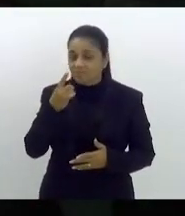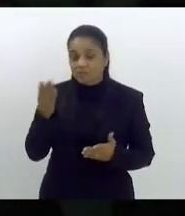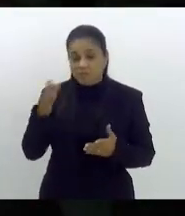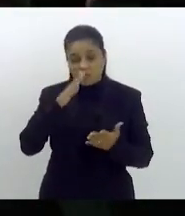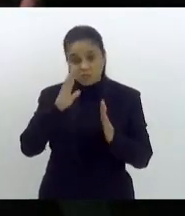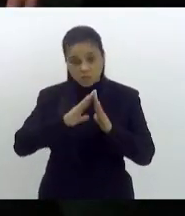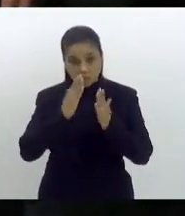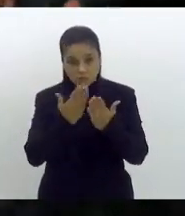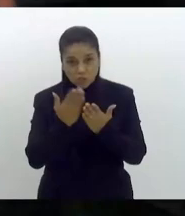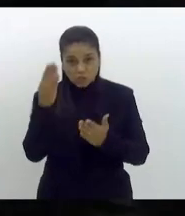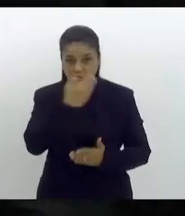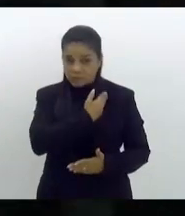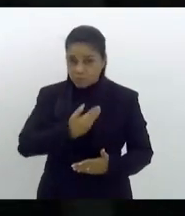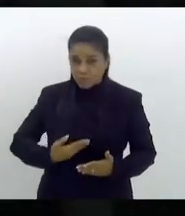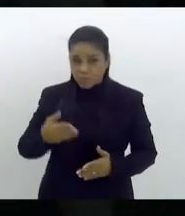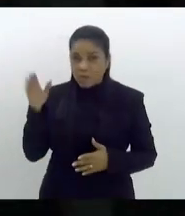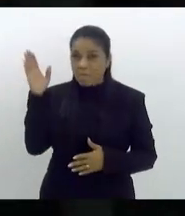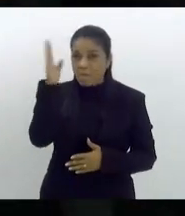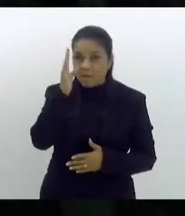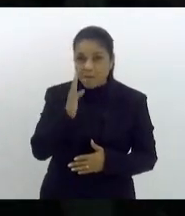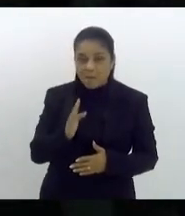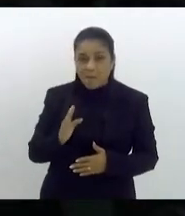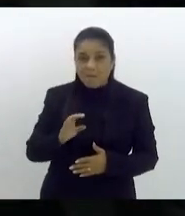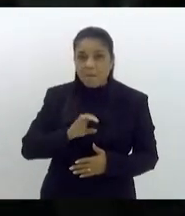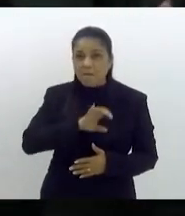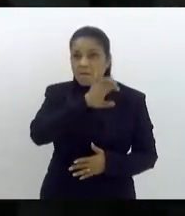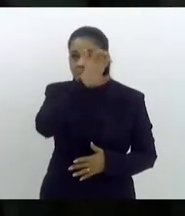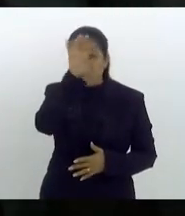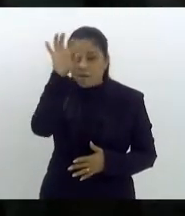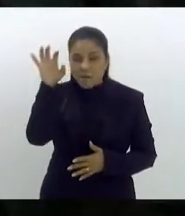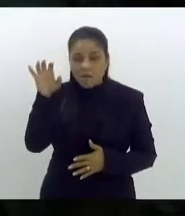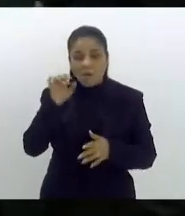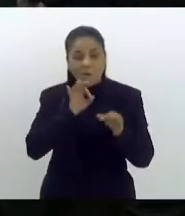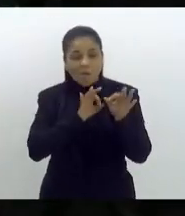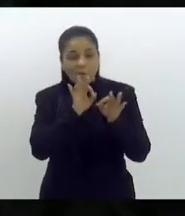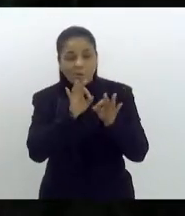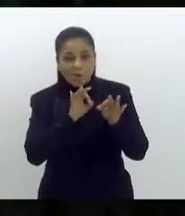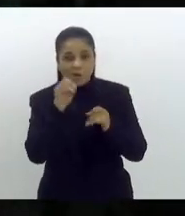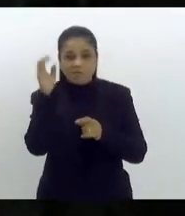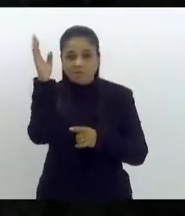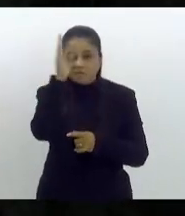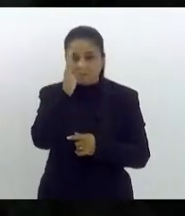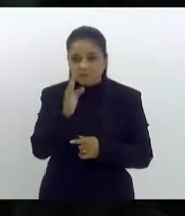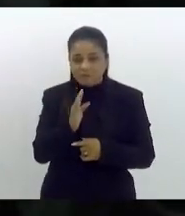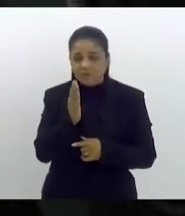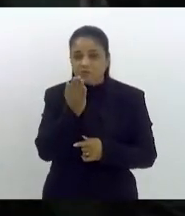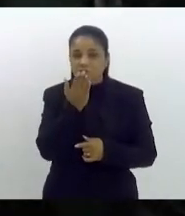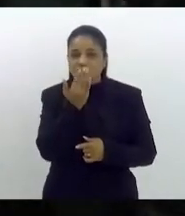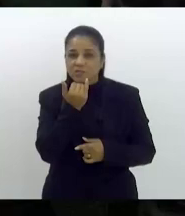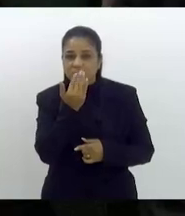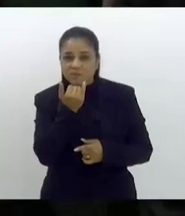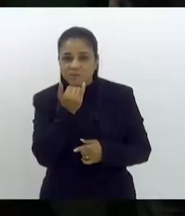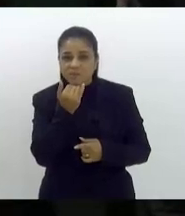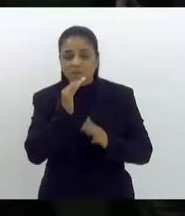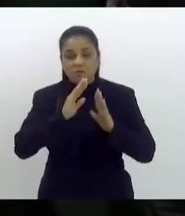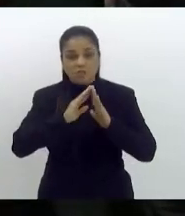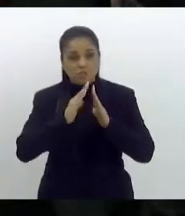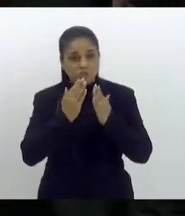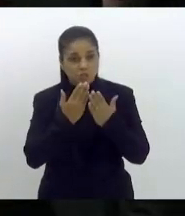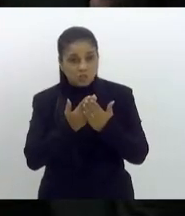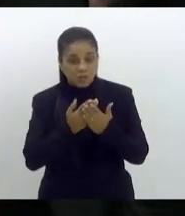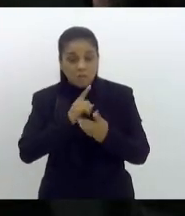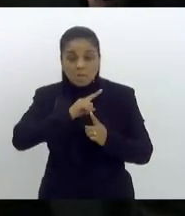inteiro existe um programa chamado programa nacional de alimentação escolar que